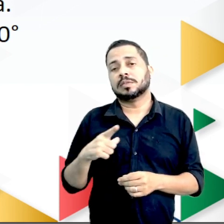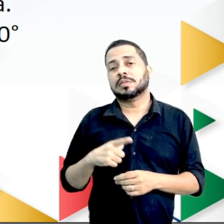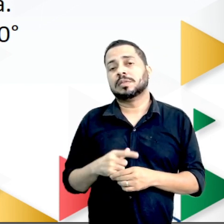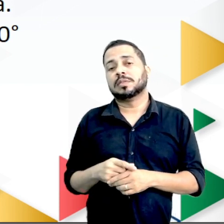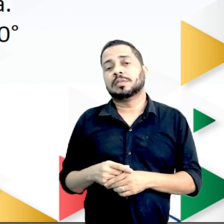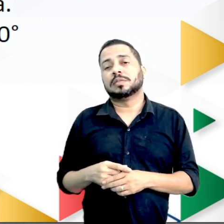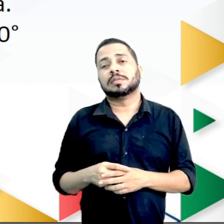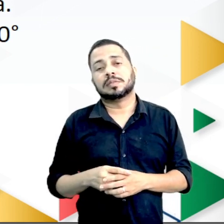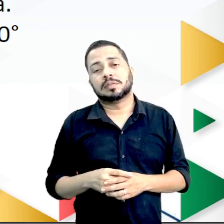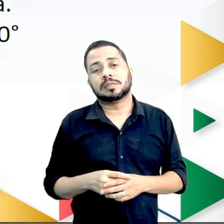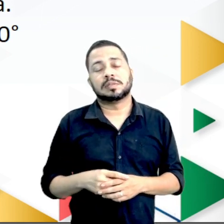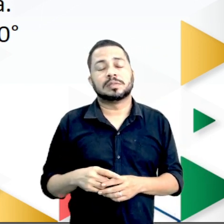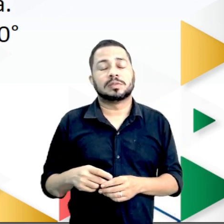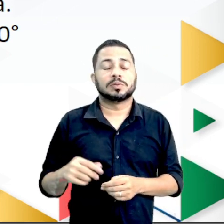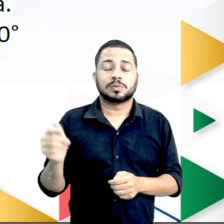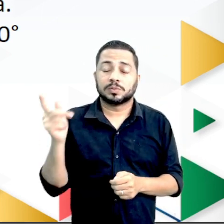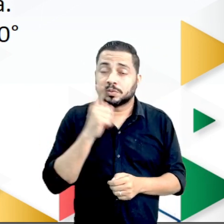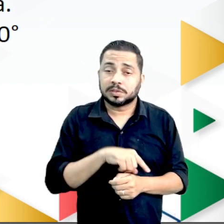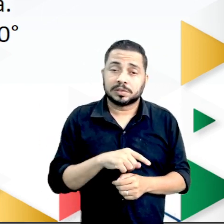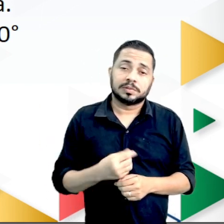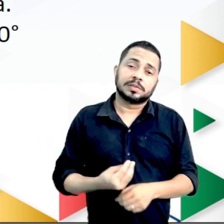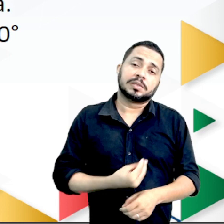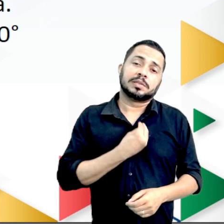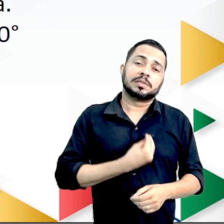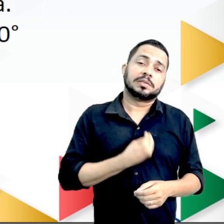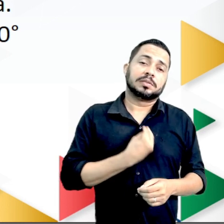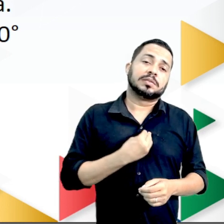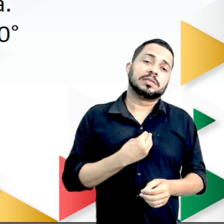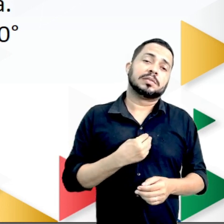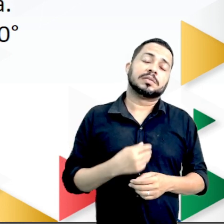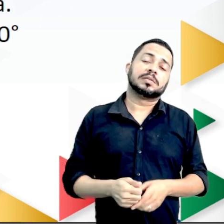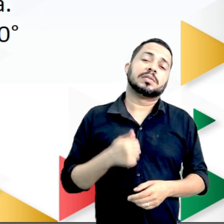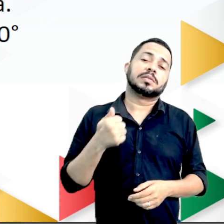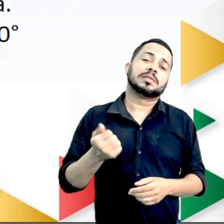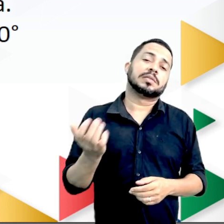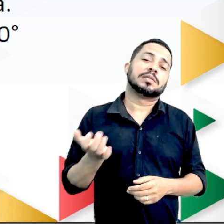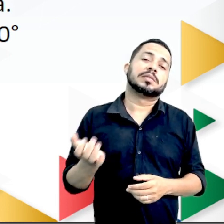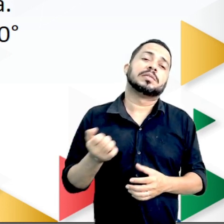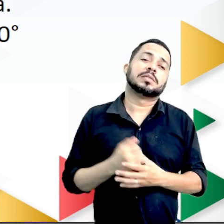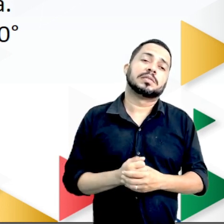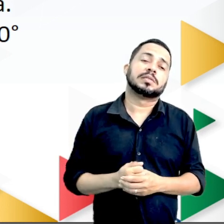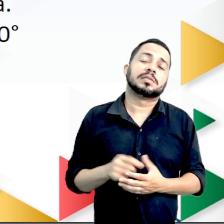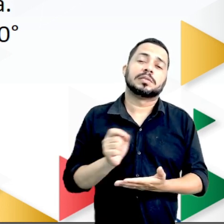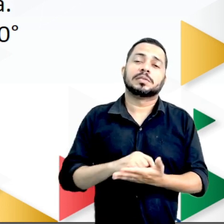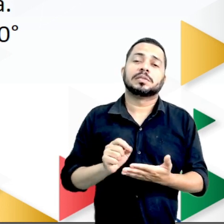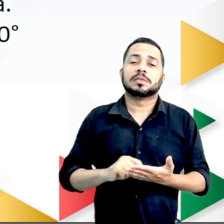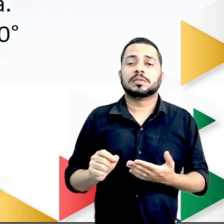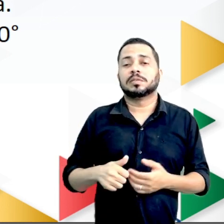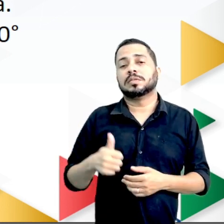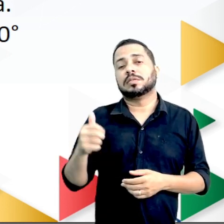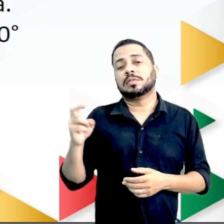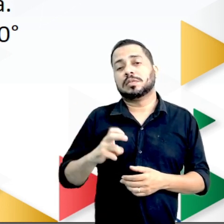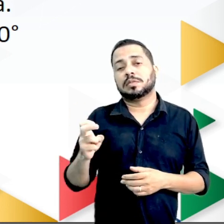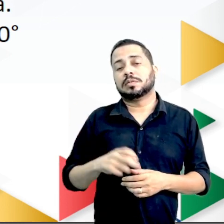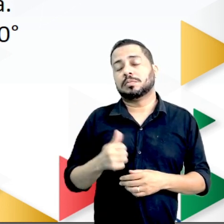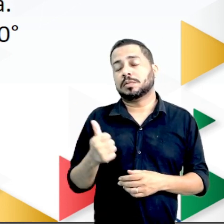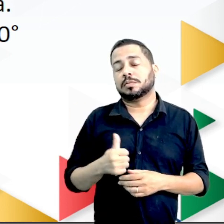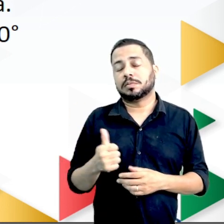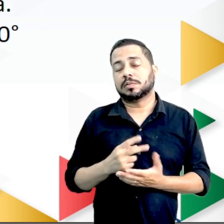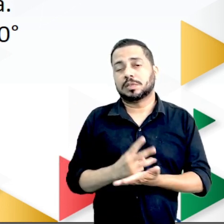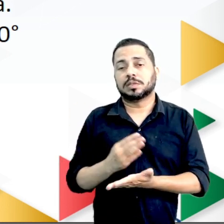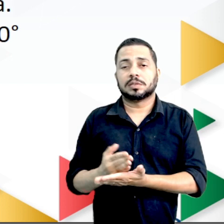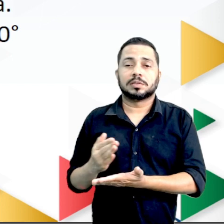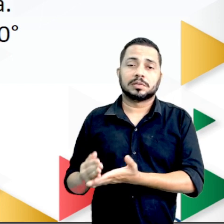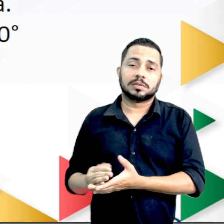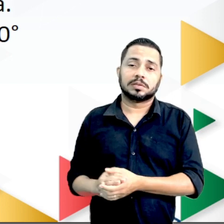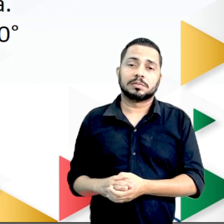valendo tanto, é uma condição de existência, tá? Item A, ele quer Escreva os 5 primeiros termos de cada sequência, o item